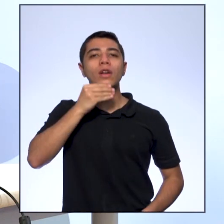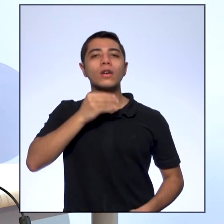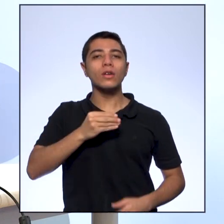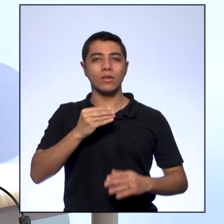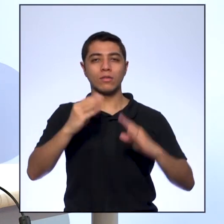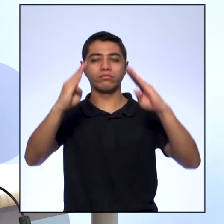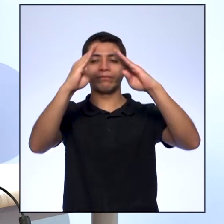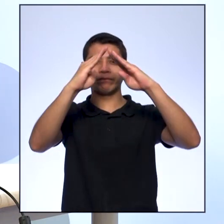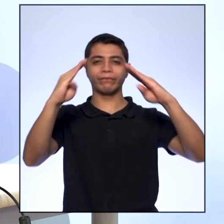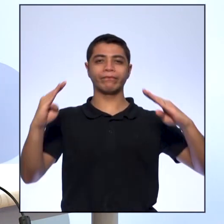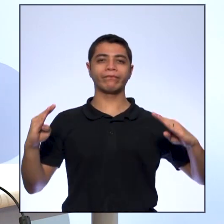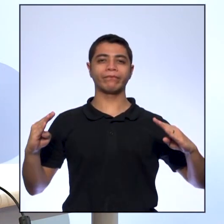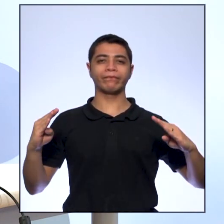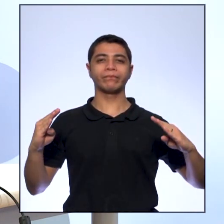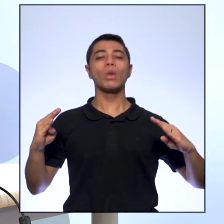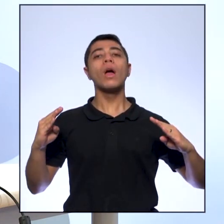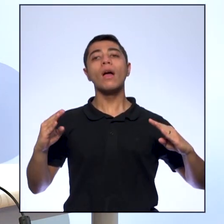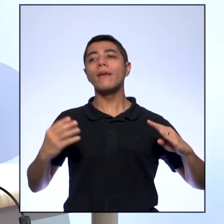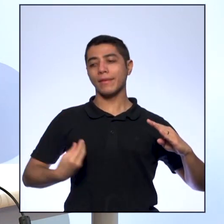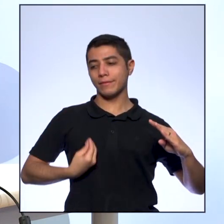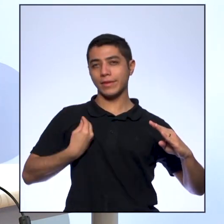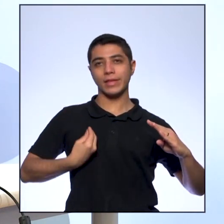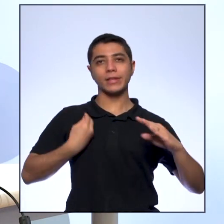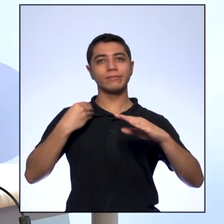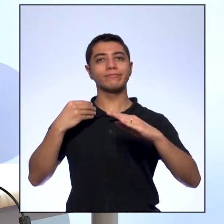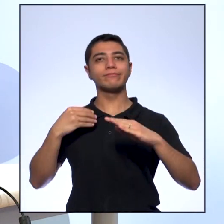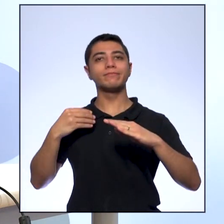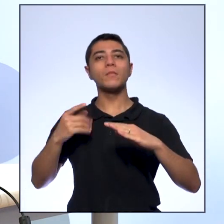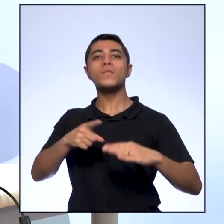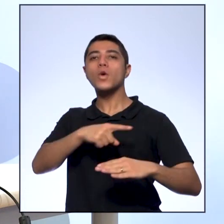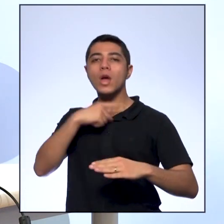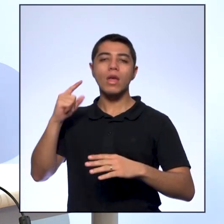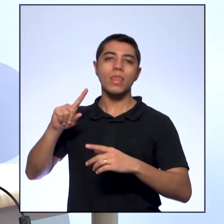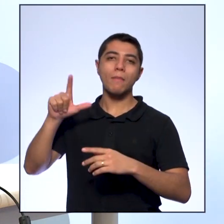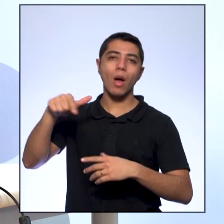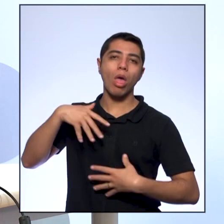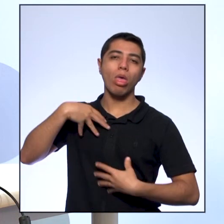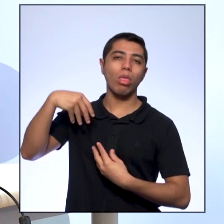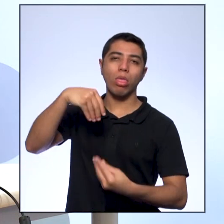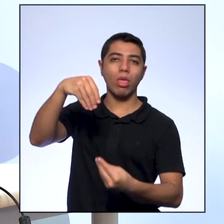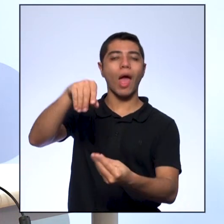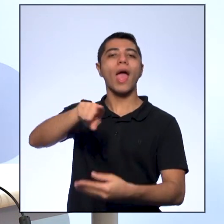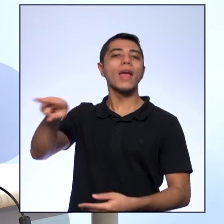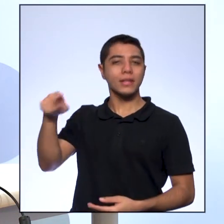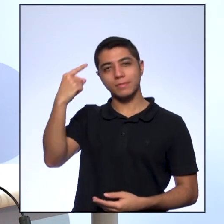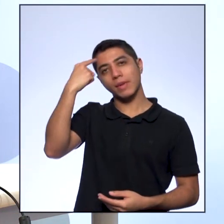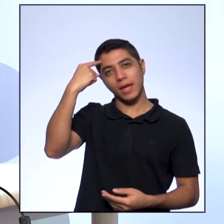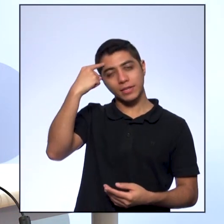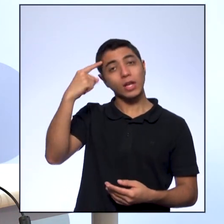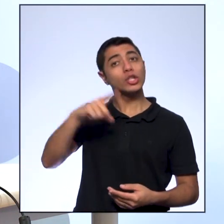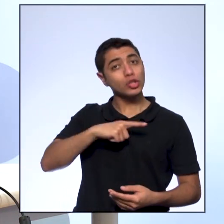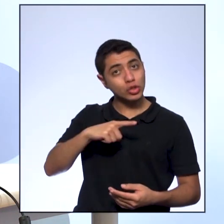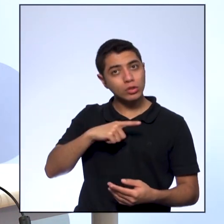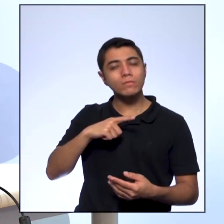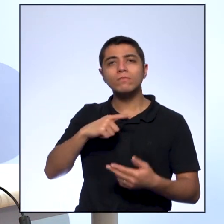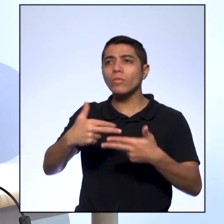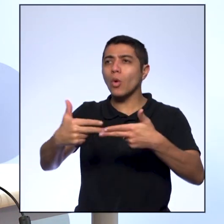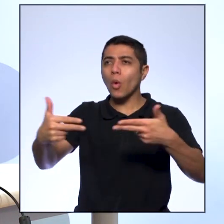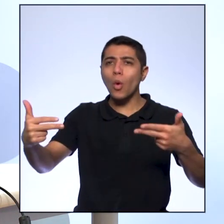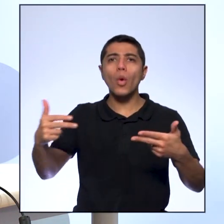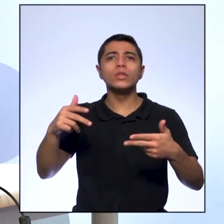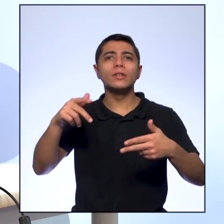as pirâmides têm vários compartimentos, tem os objetos que o faraó mais gostava, coisas que lhe eram caras, porque era para